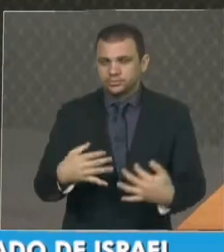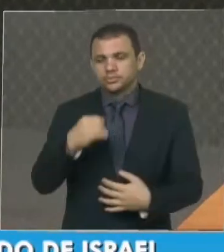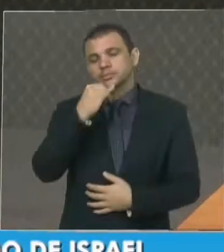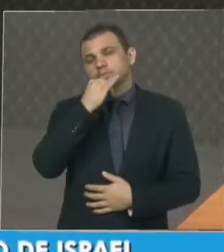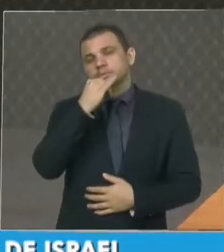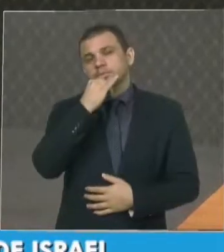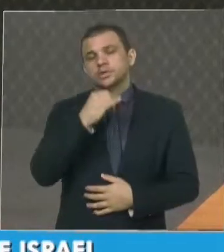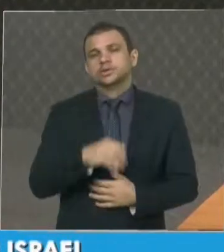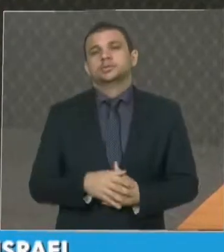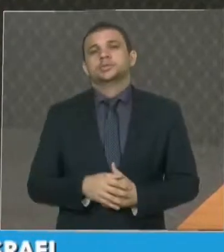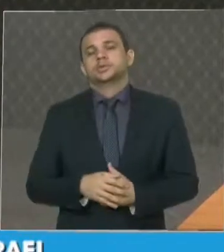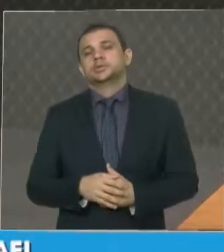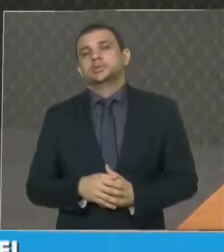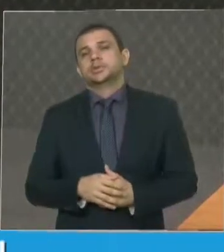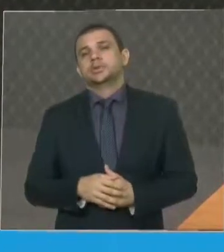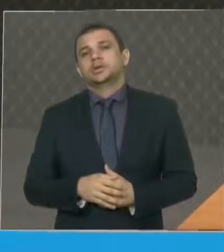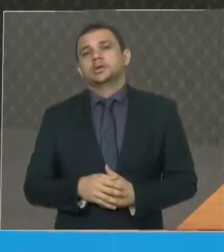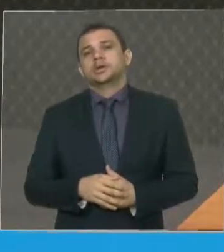com